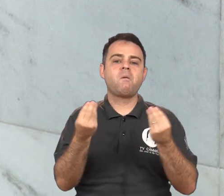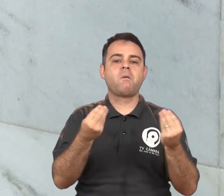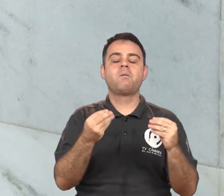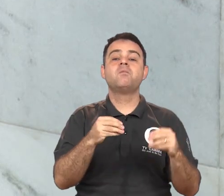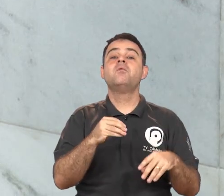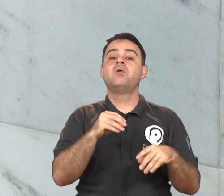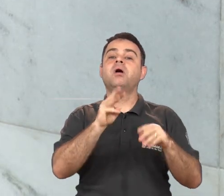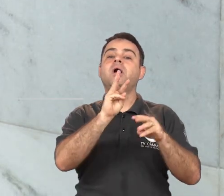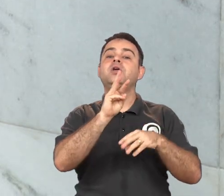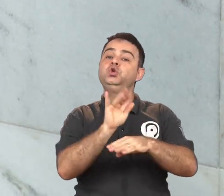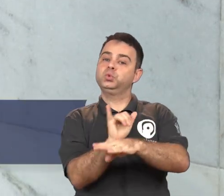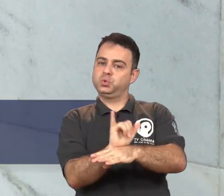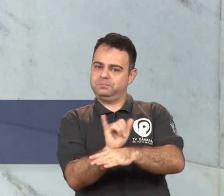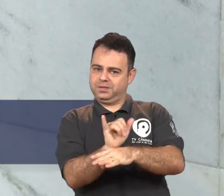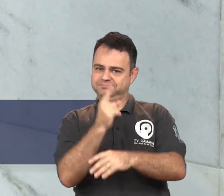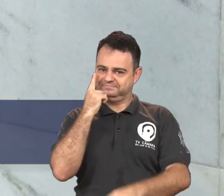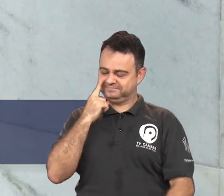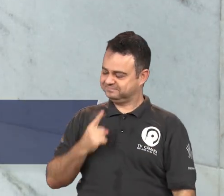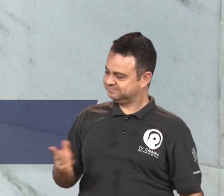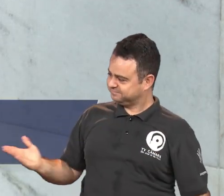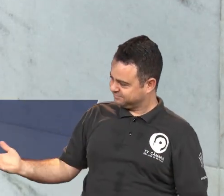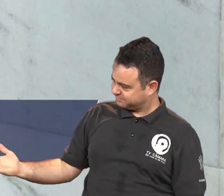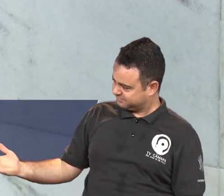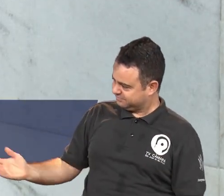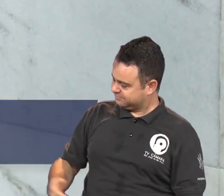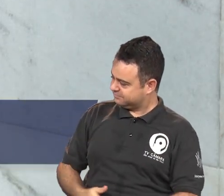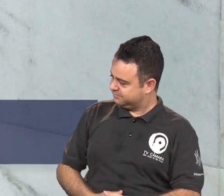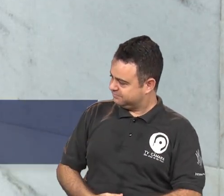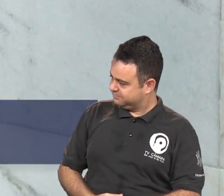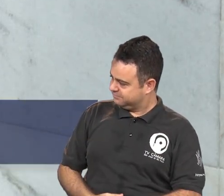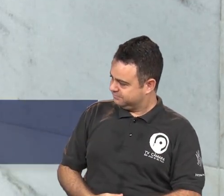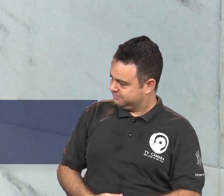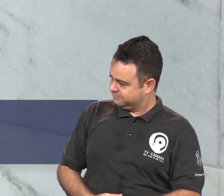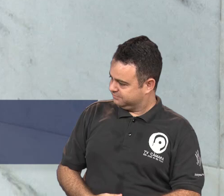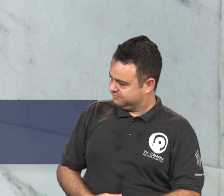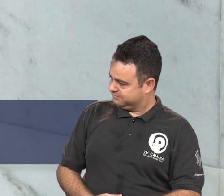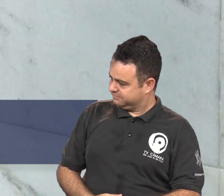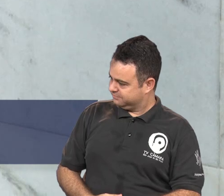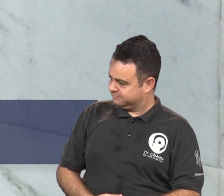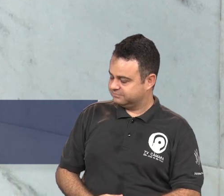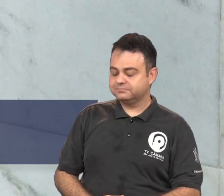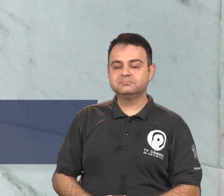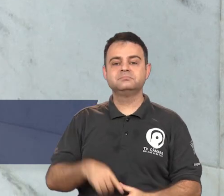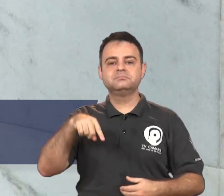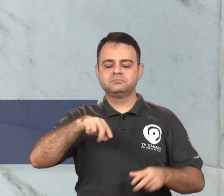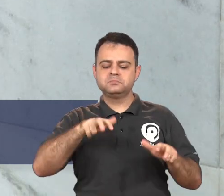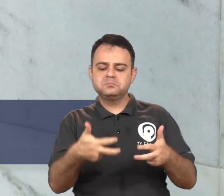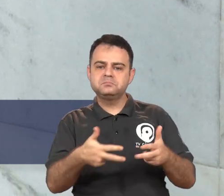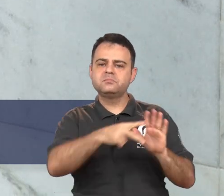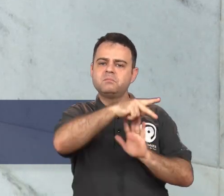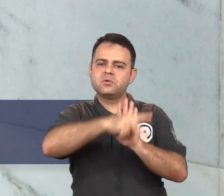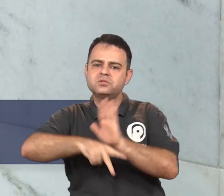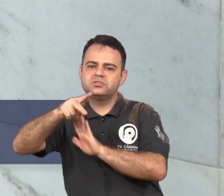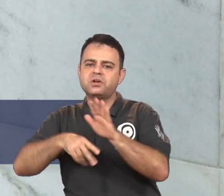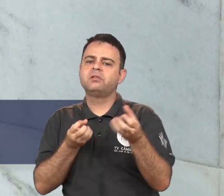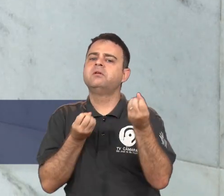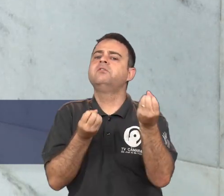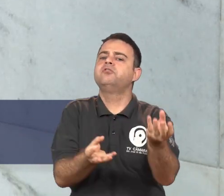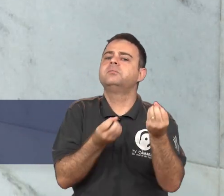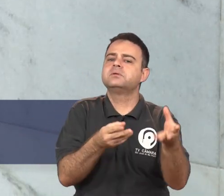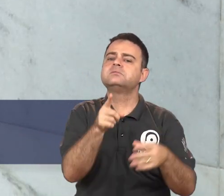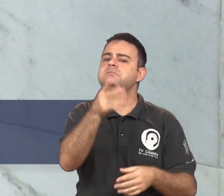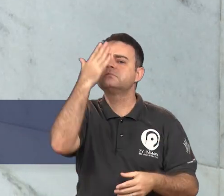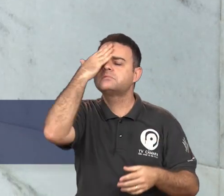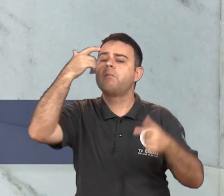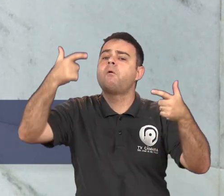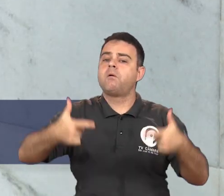acessar o nosso canal no YouTube. Estamos lá como TV Câmara Rio Preto. Todas as informações sobre os projetos que tramitam aqui na